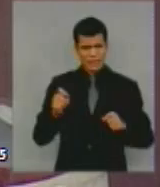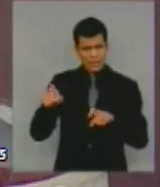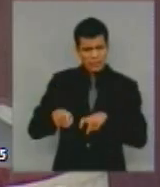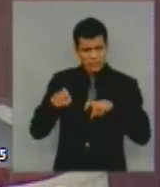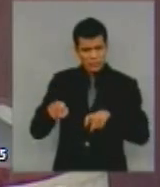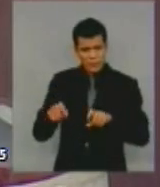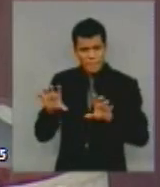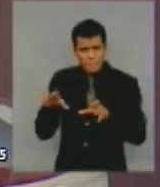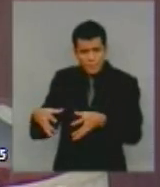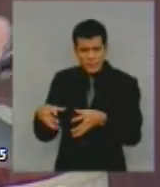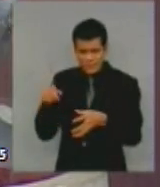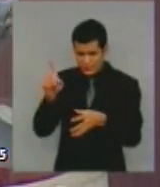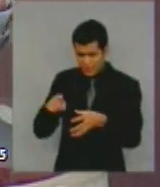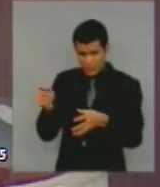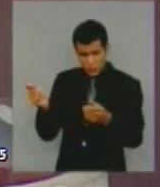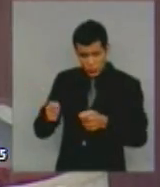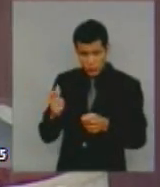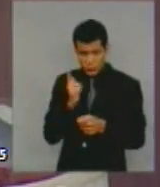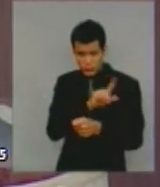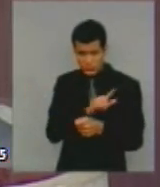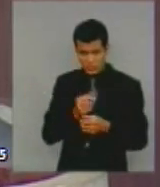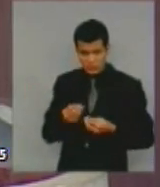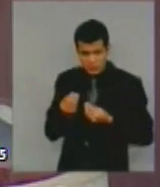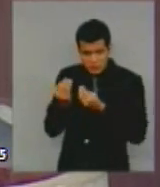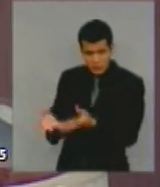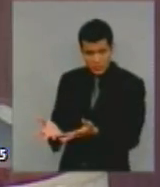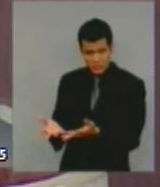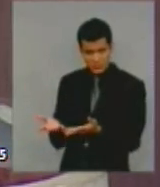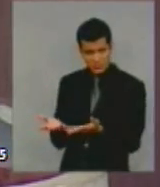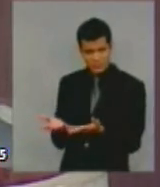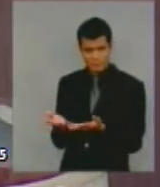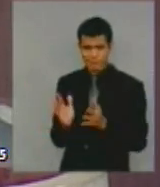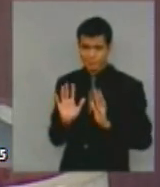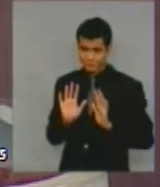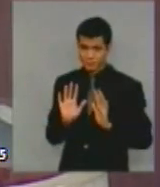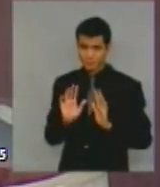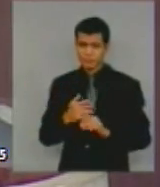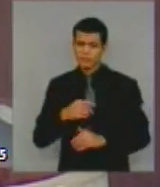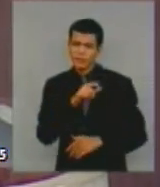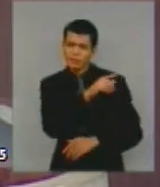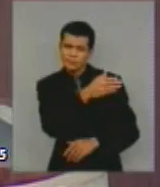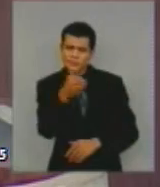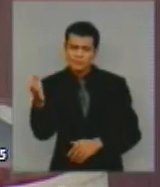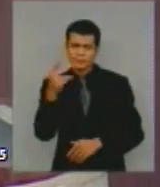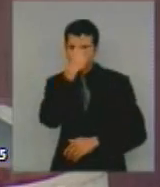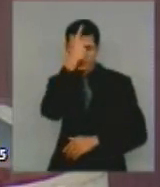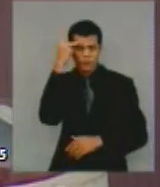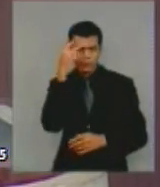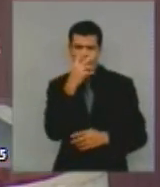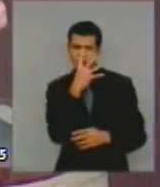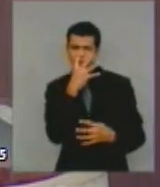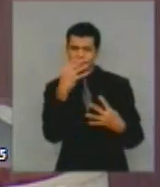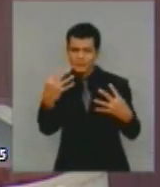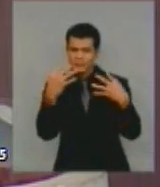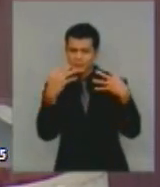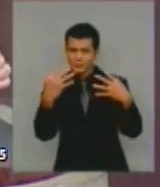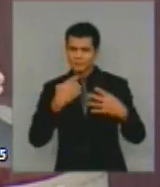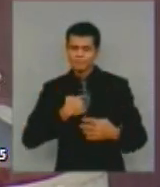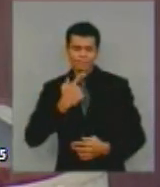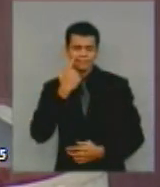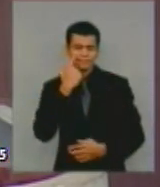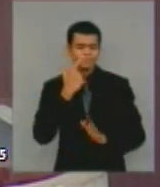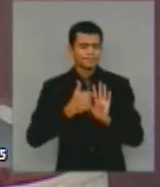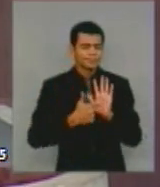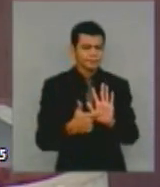Não. Não é estranho, cearense, você que agora nos assiste, que exatamente no